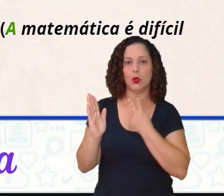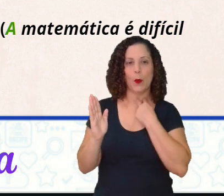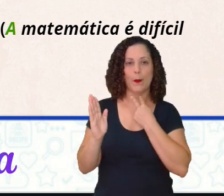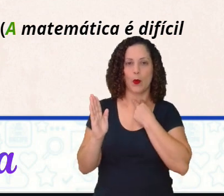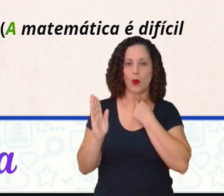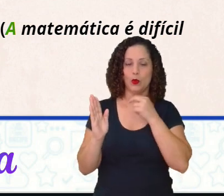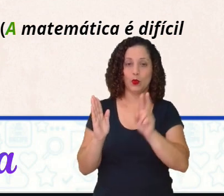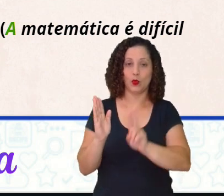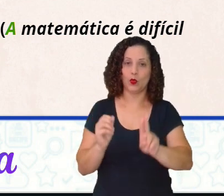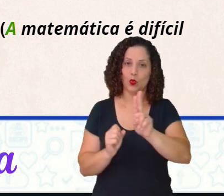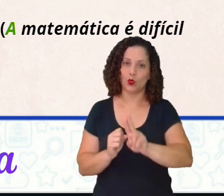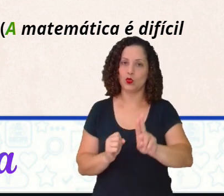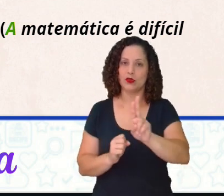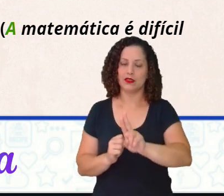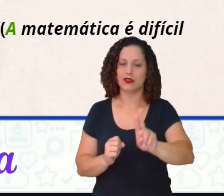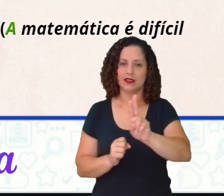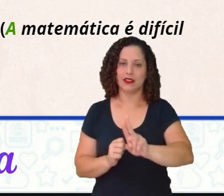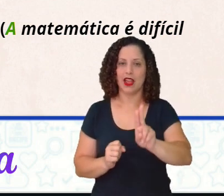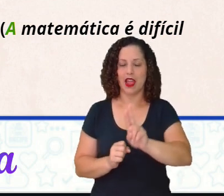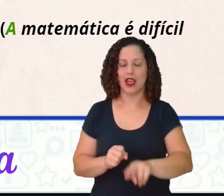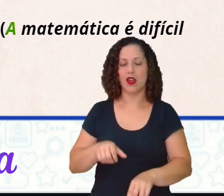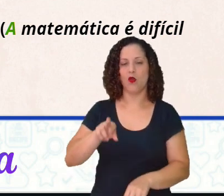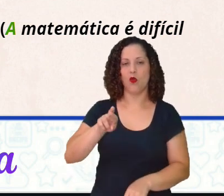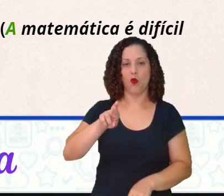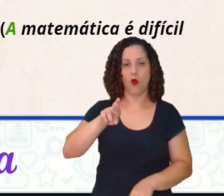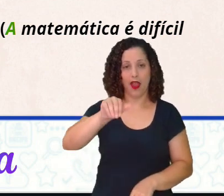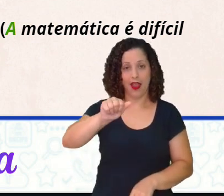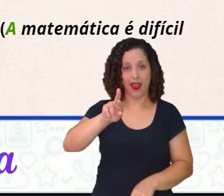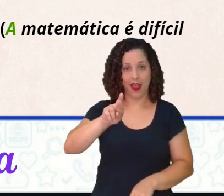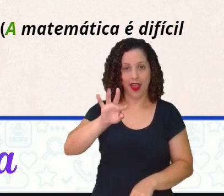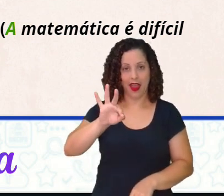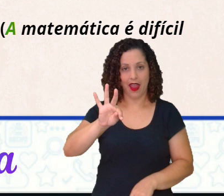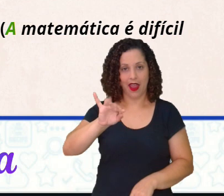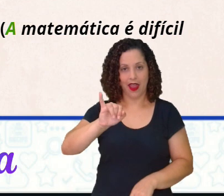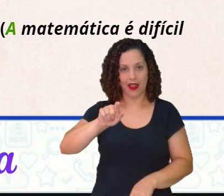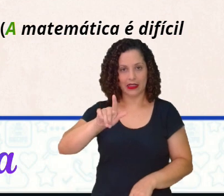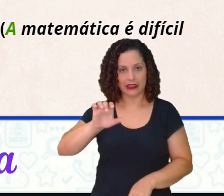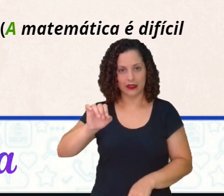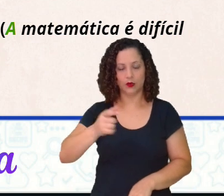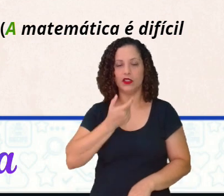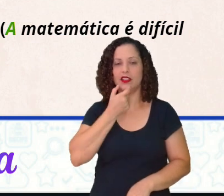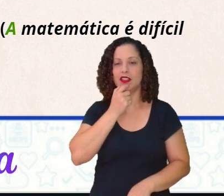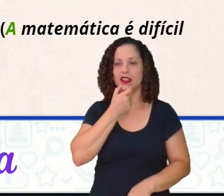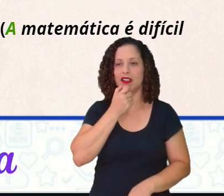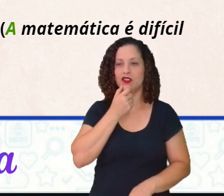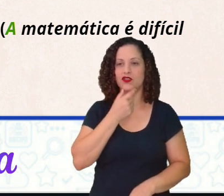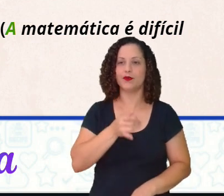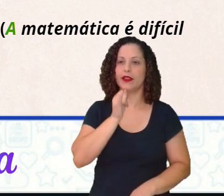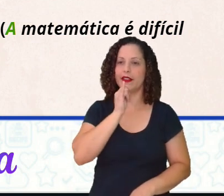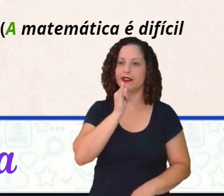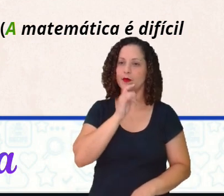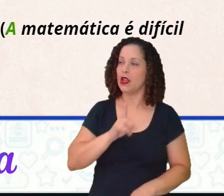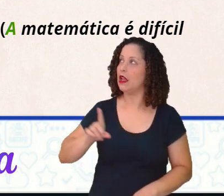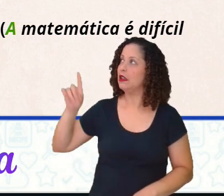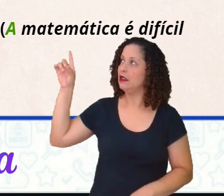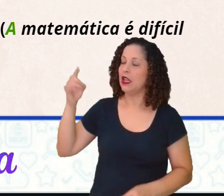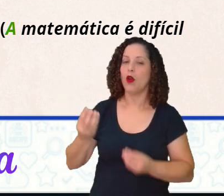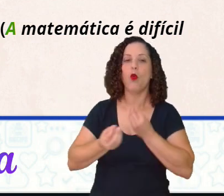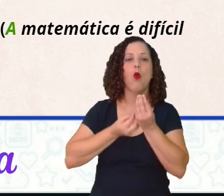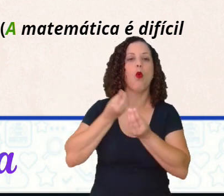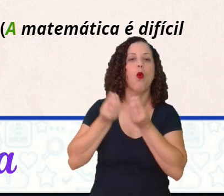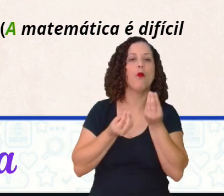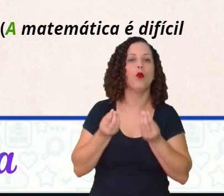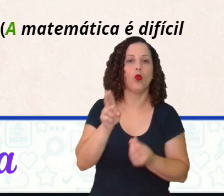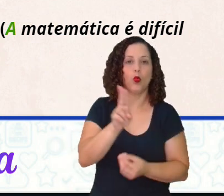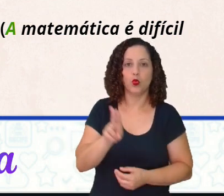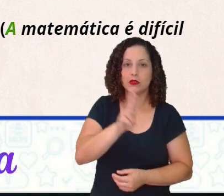do artigo definido em inglês, tá? Então, vocês têm aí um slide dizendo quando não usar. Então, quando